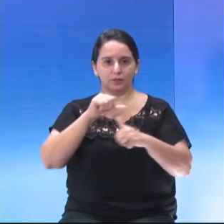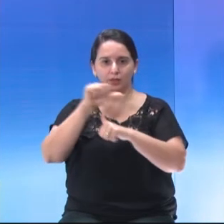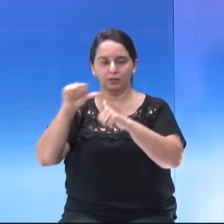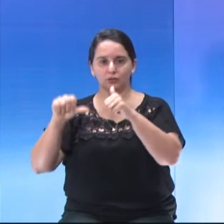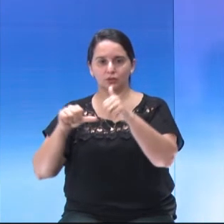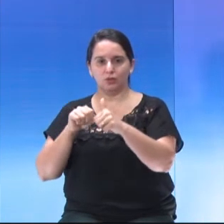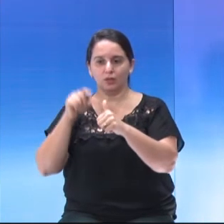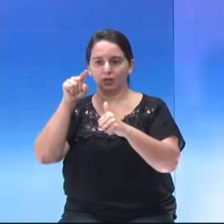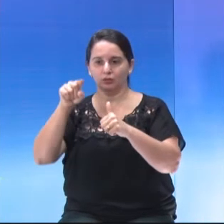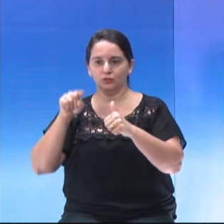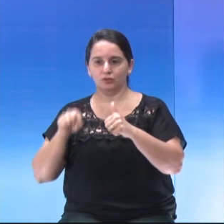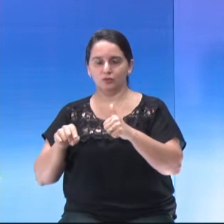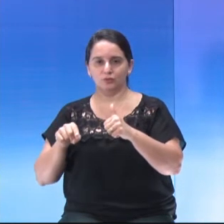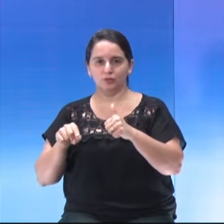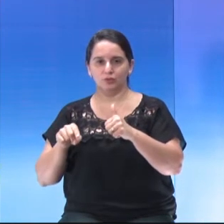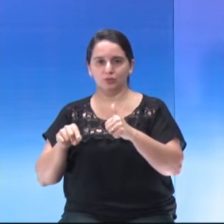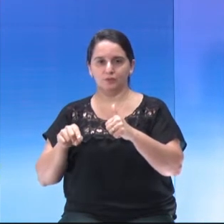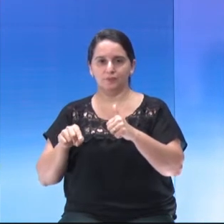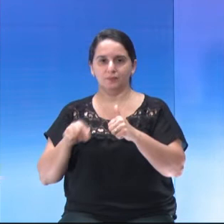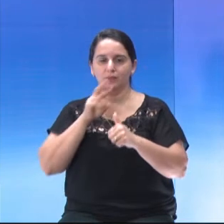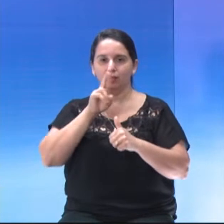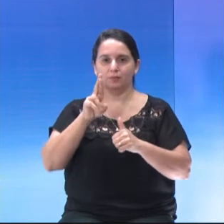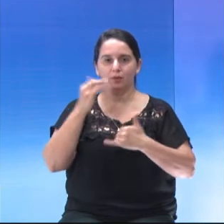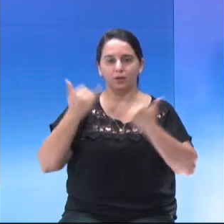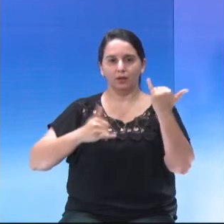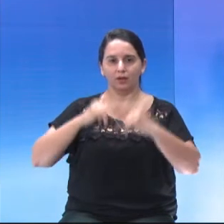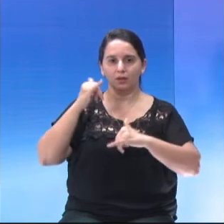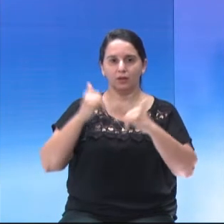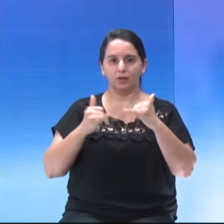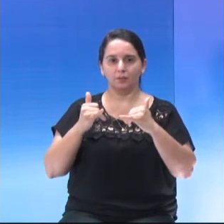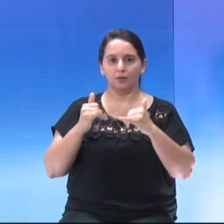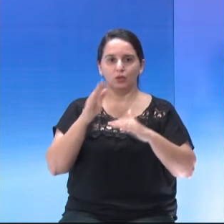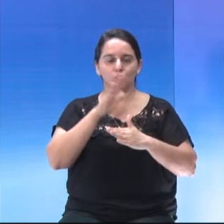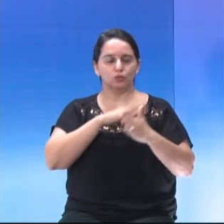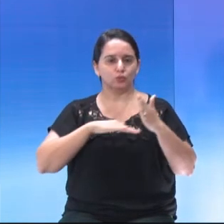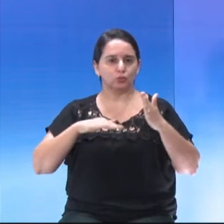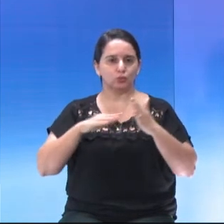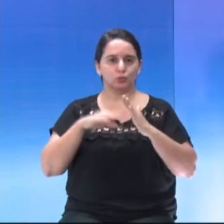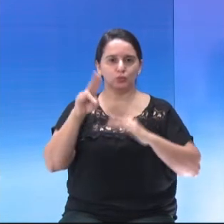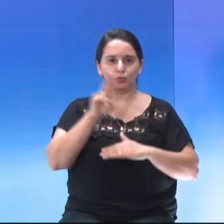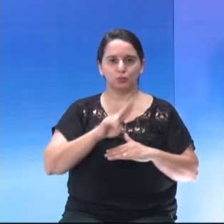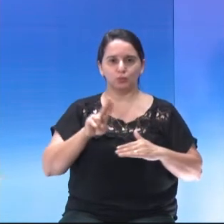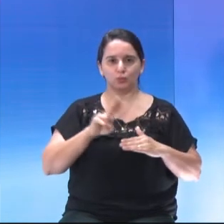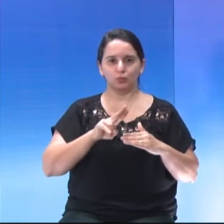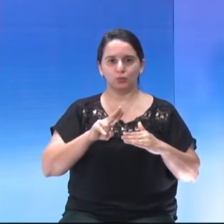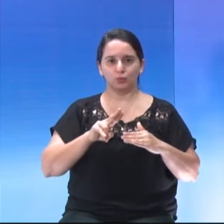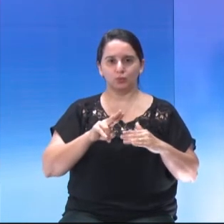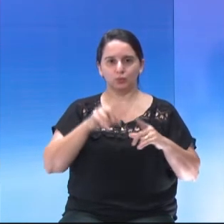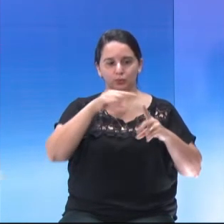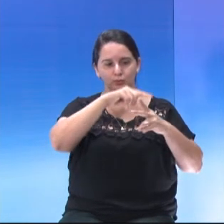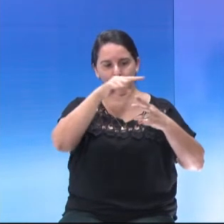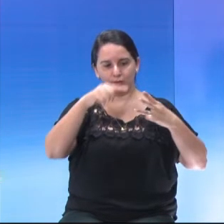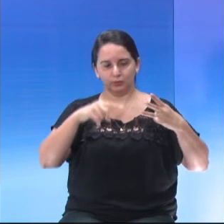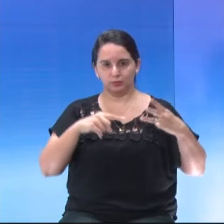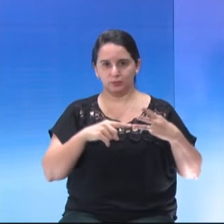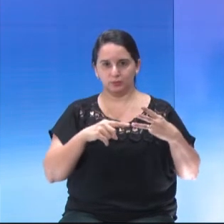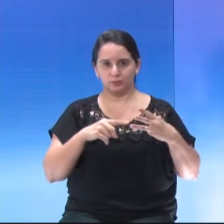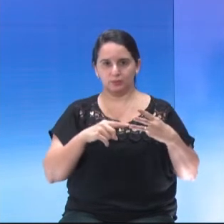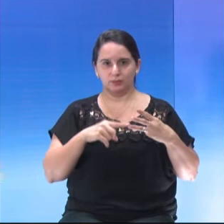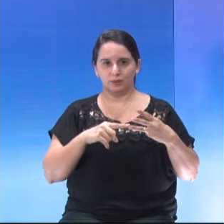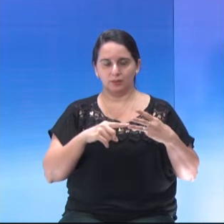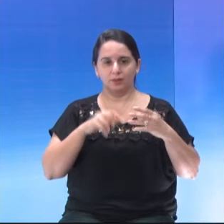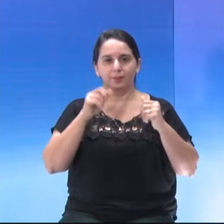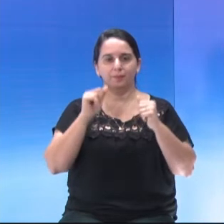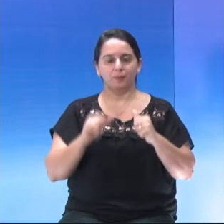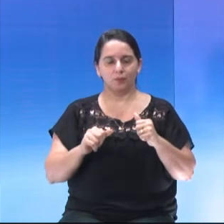dividir essas equações químicas. E toda essa manipulação dessas equações intermediárias